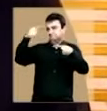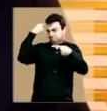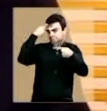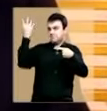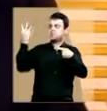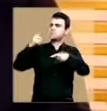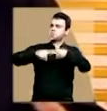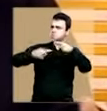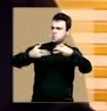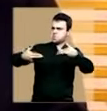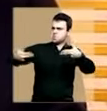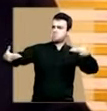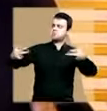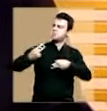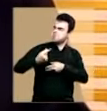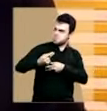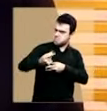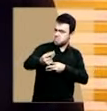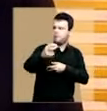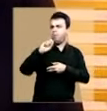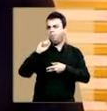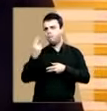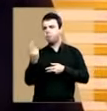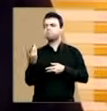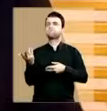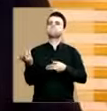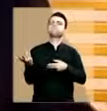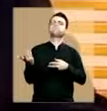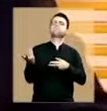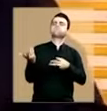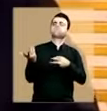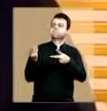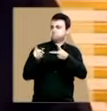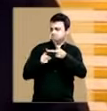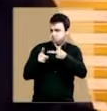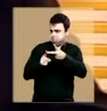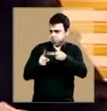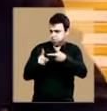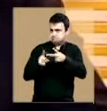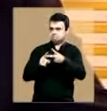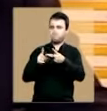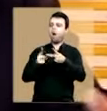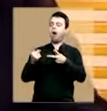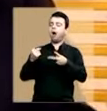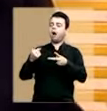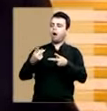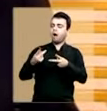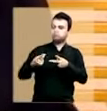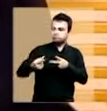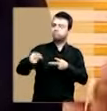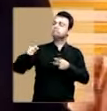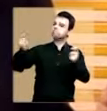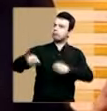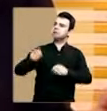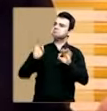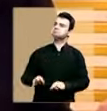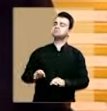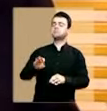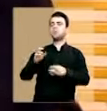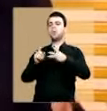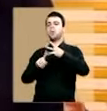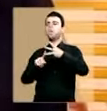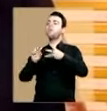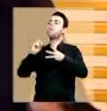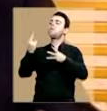que os recursos são limitados, que eles podem acabar? É justamente porque nunca acabaram e a gente acha que está tudo